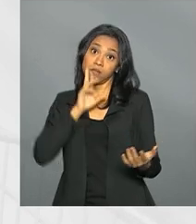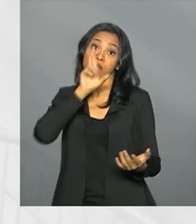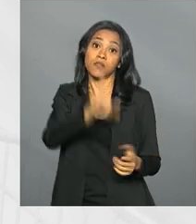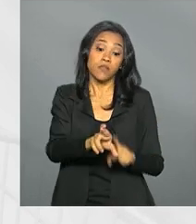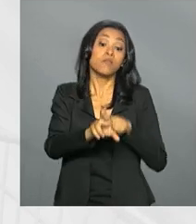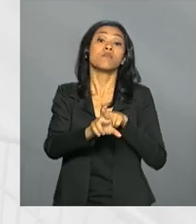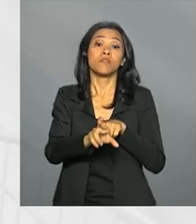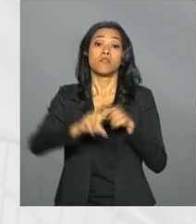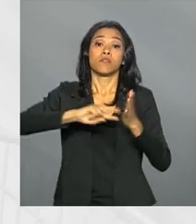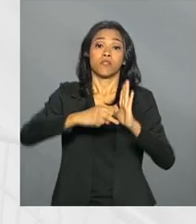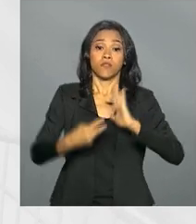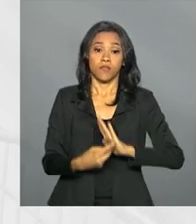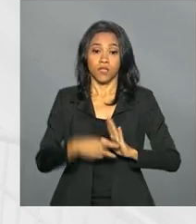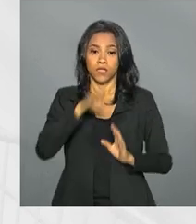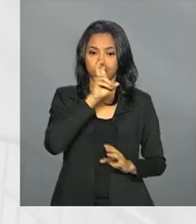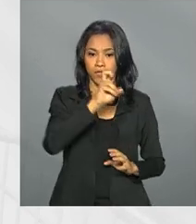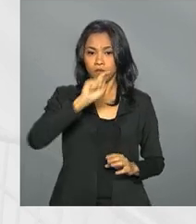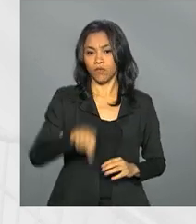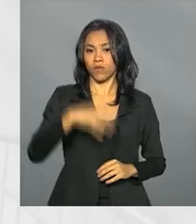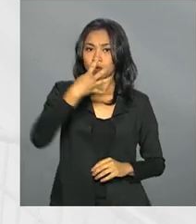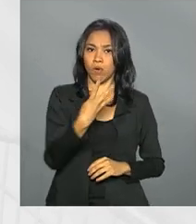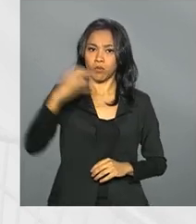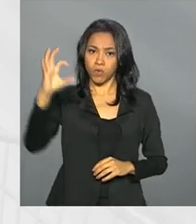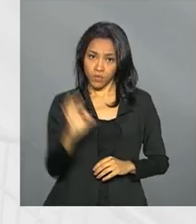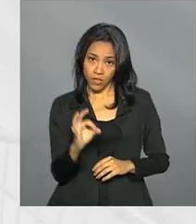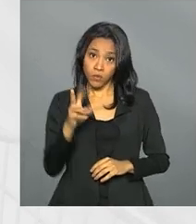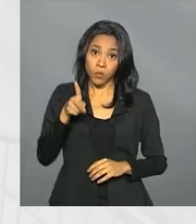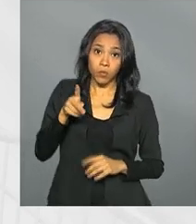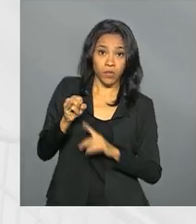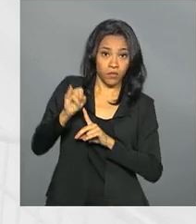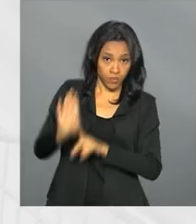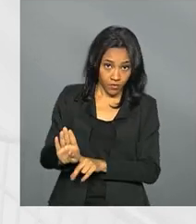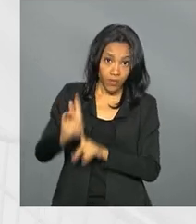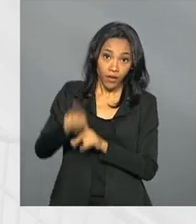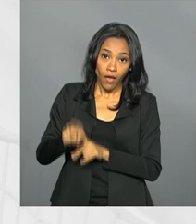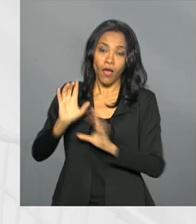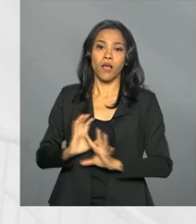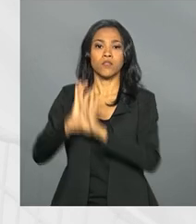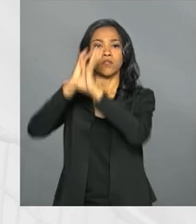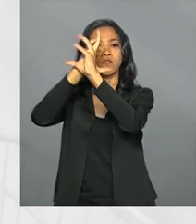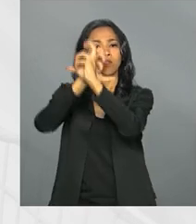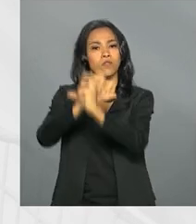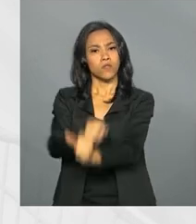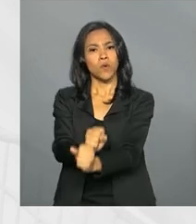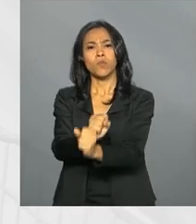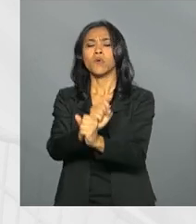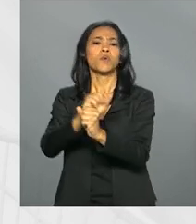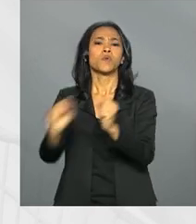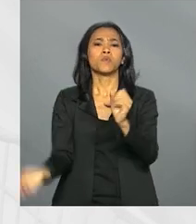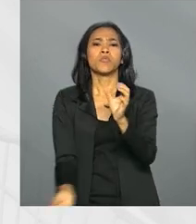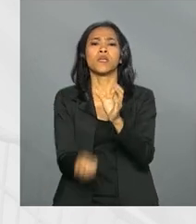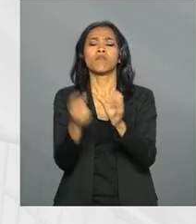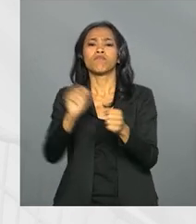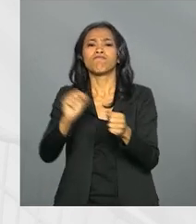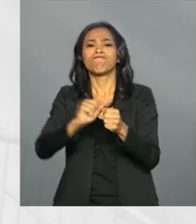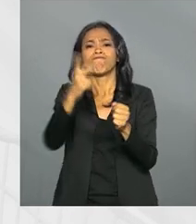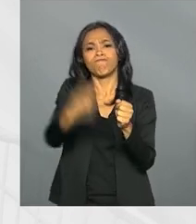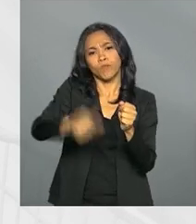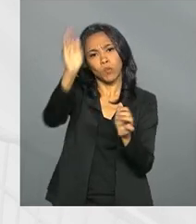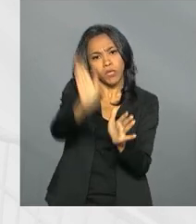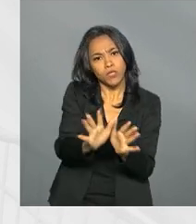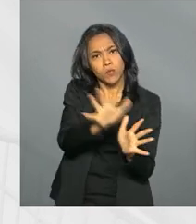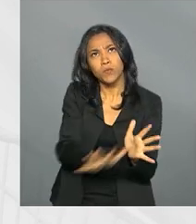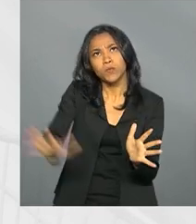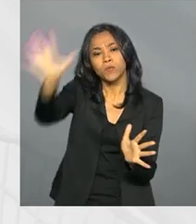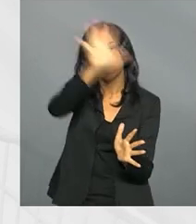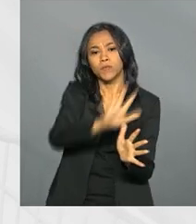representa 5,4% do Produto Interno Bruto, que é a soma das riquezas produzidas no país. O setor